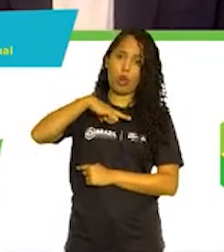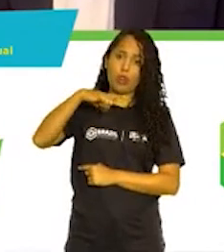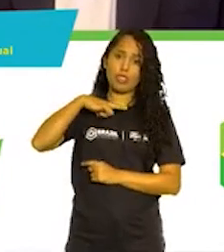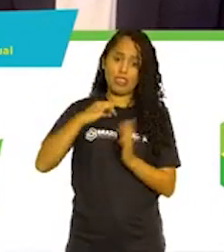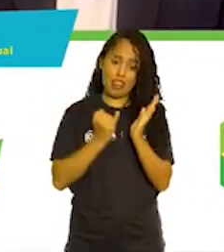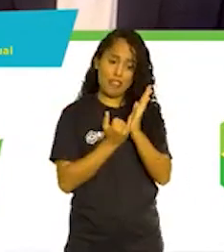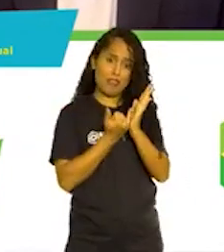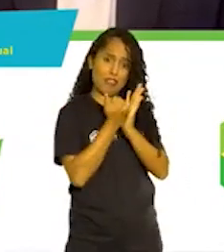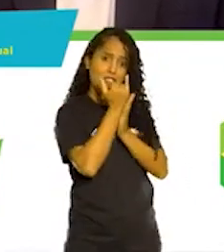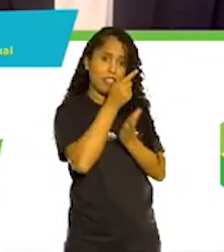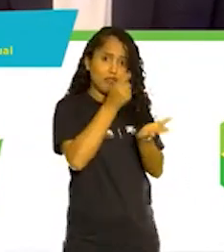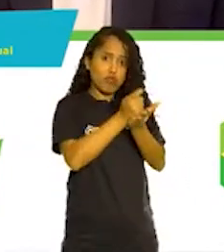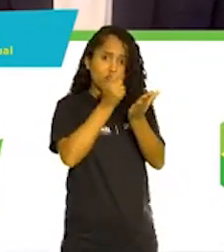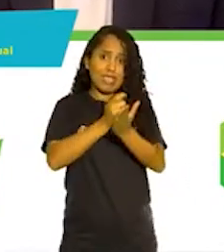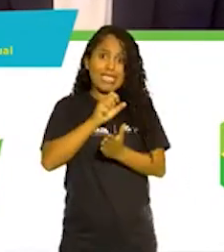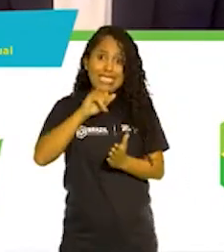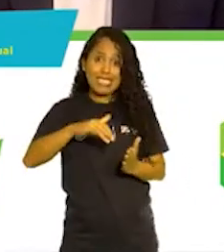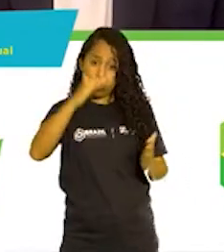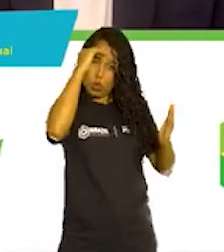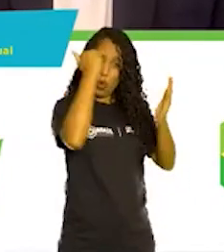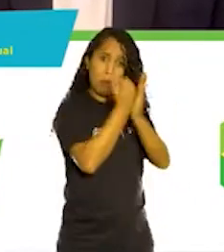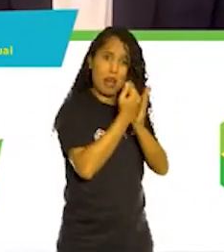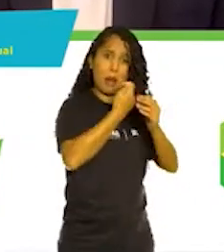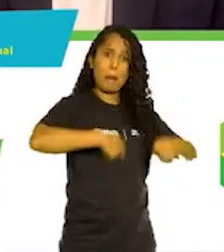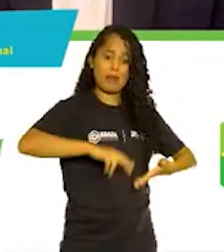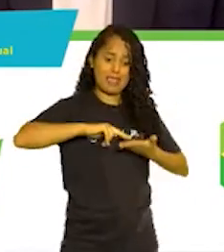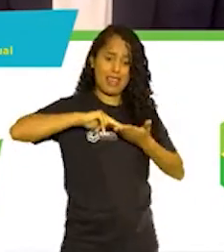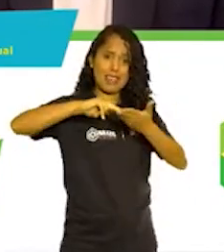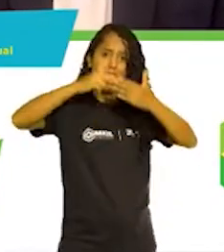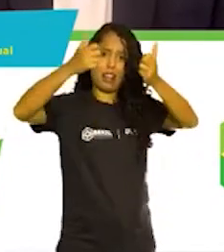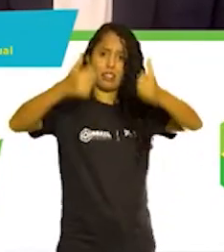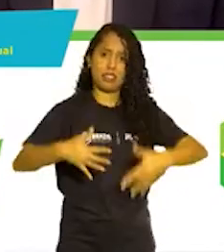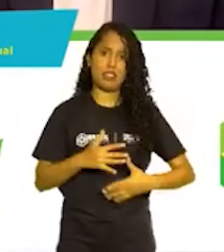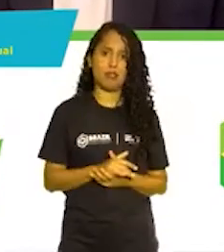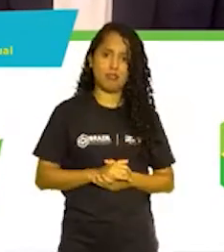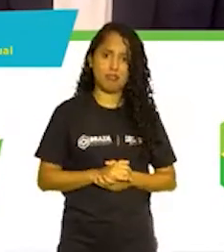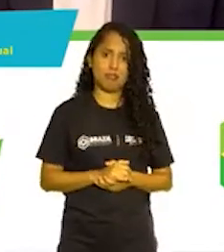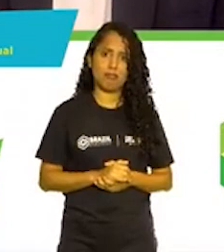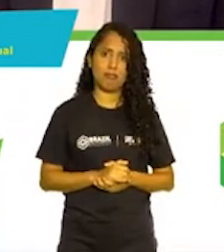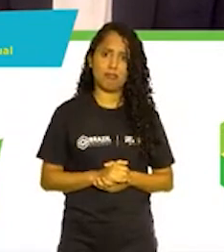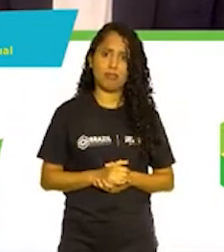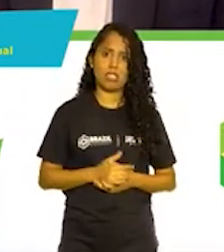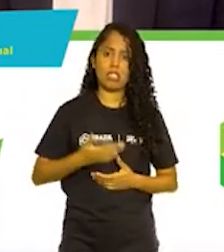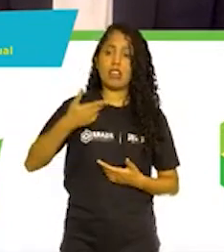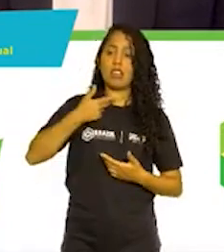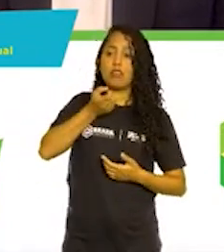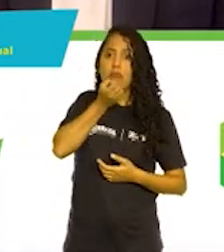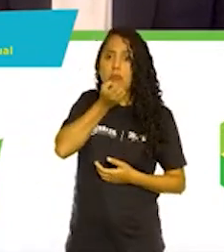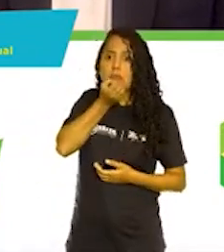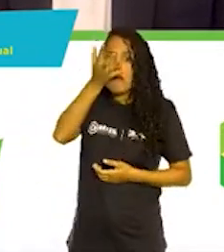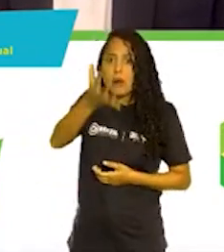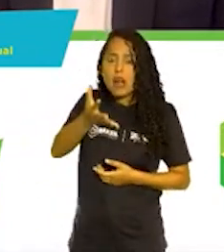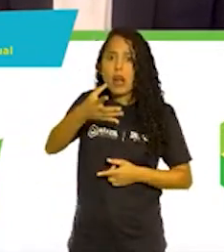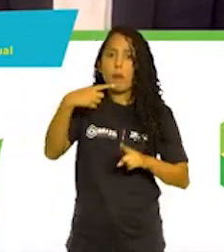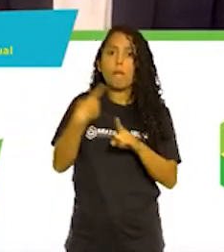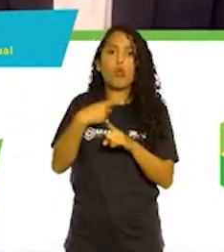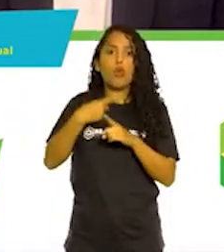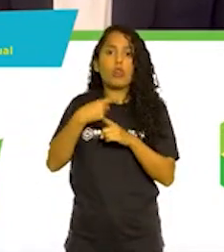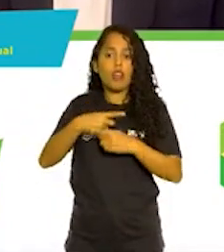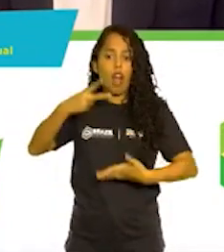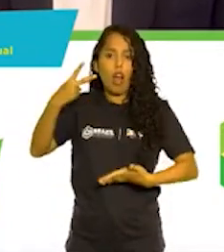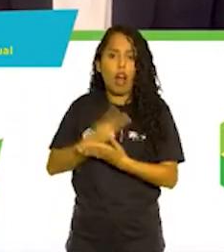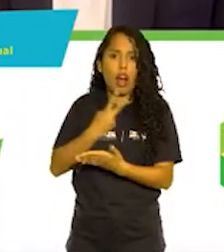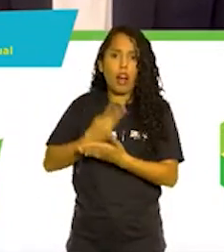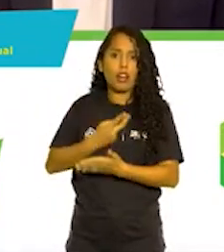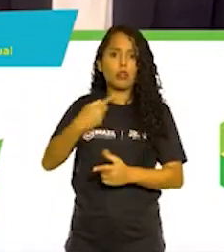inflação. Se não cumprir, tem que escrever uma carta explicando, confessando a incompetência e se justificando. Isso